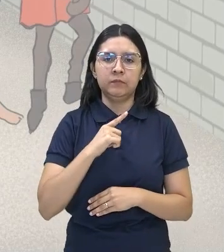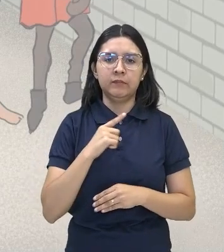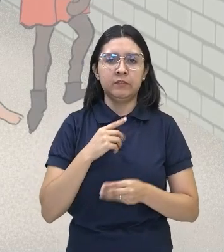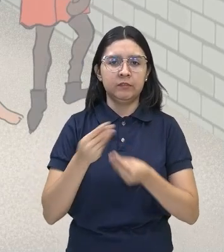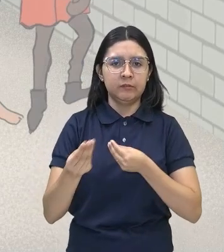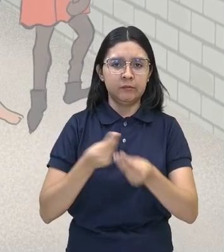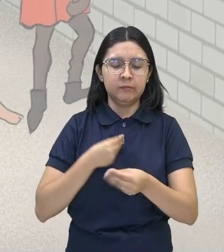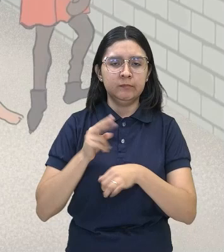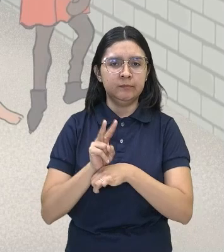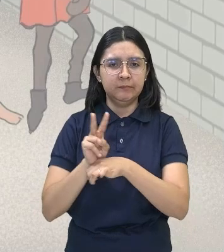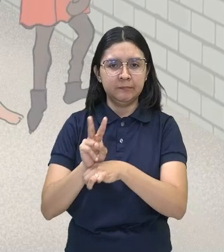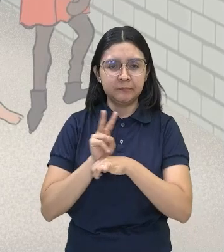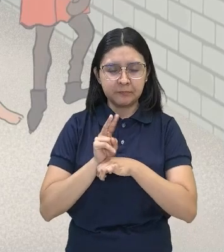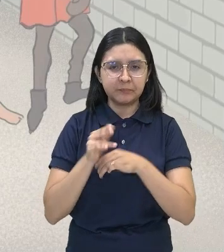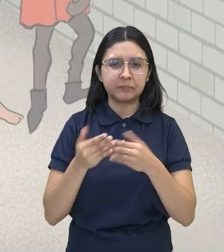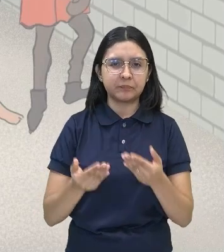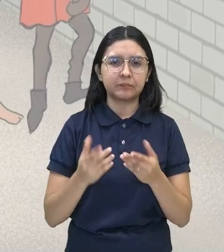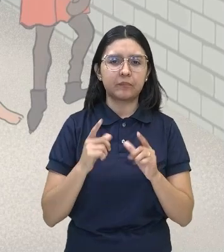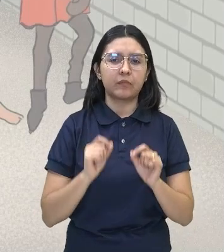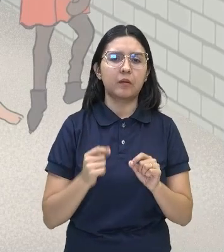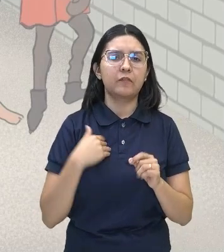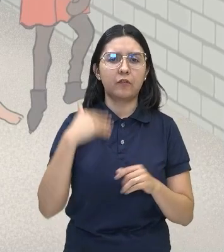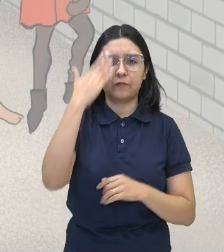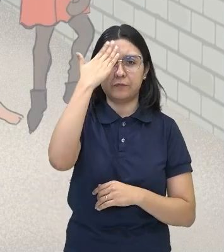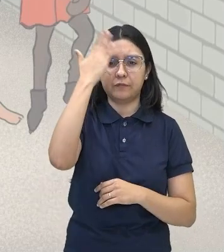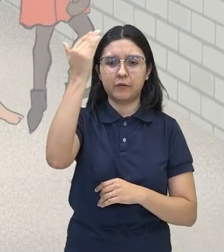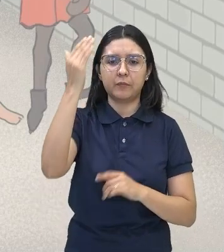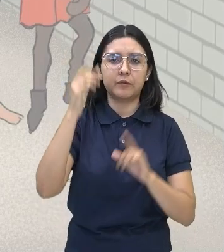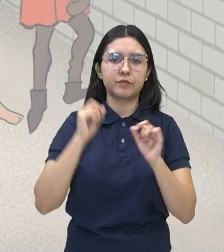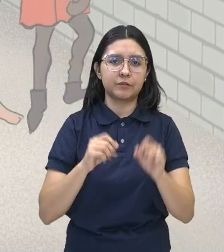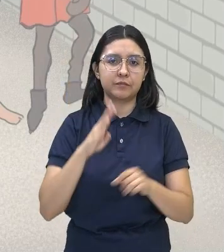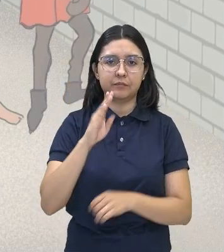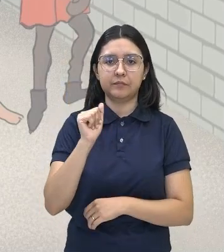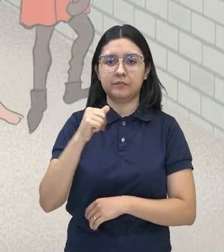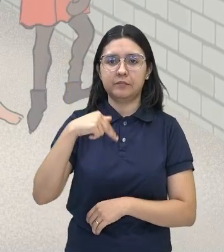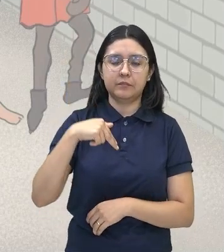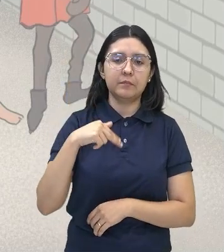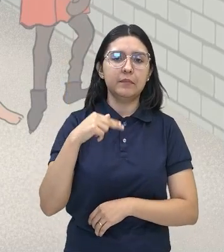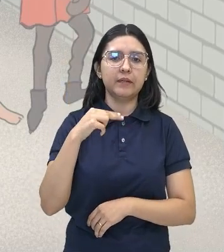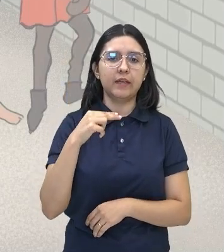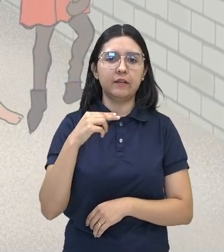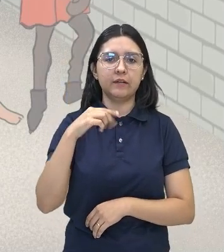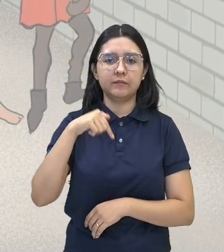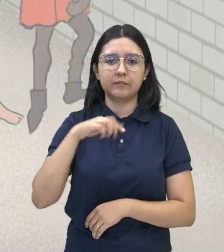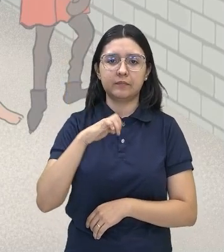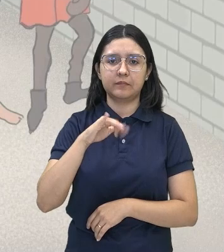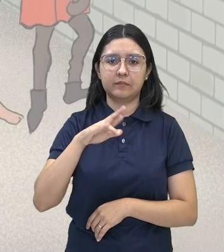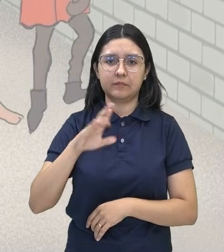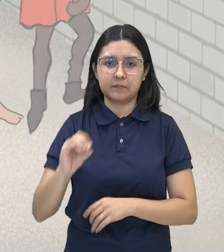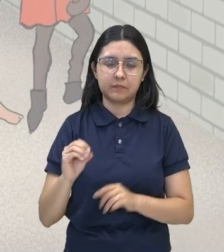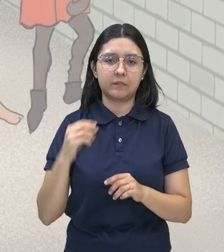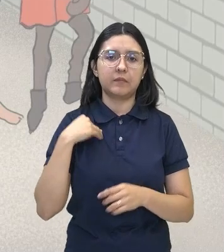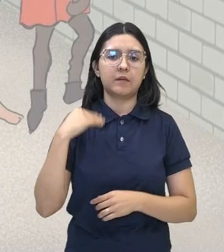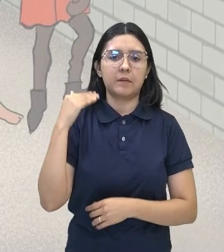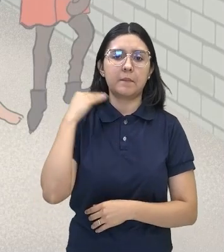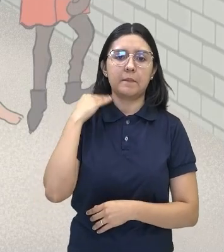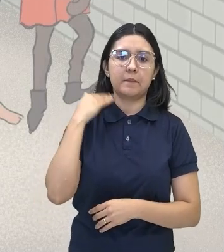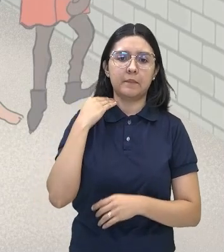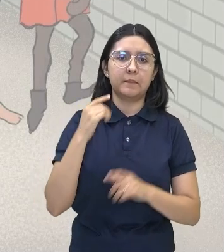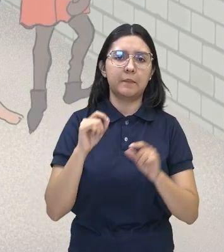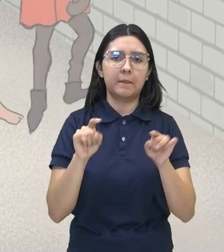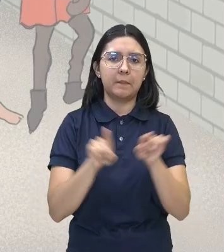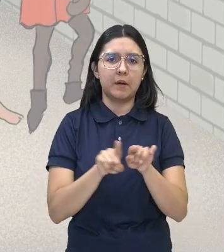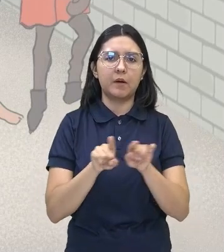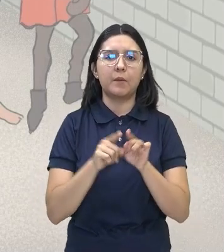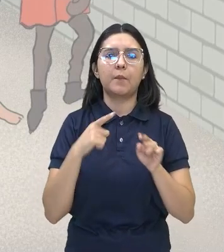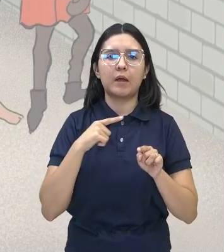transações comerciais, ele ficou conhecido como banqueiro? Justamente porque ele fazia essas transações em um banco de madeira,